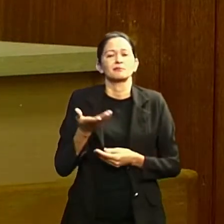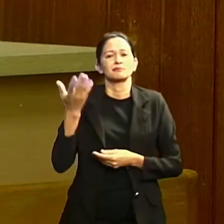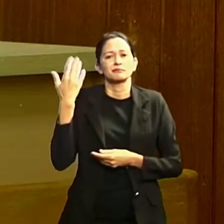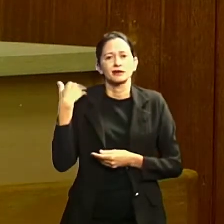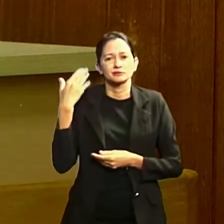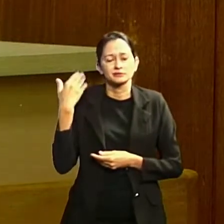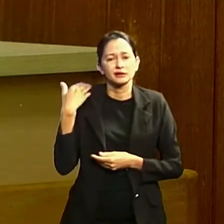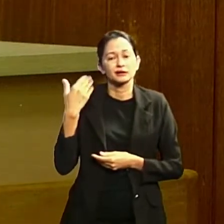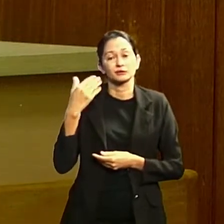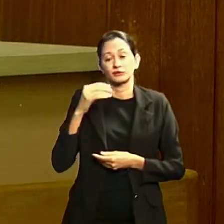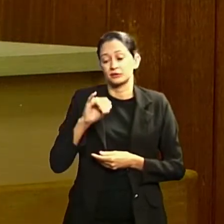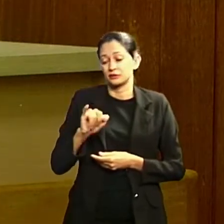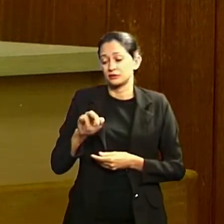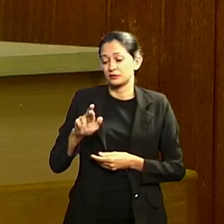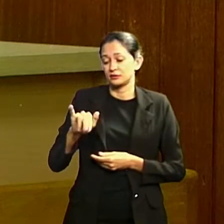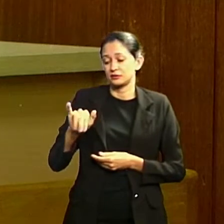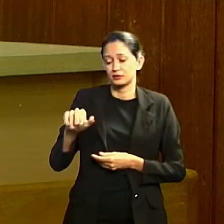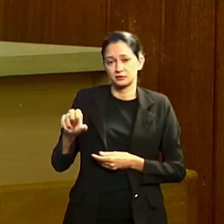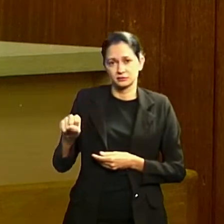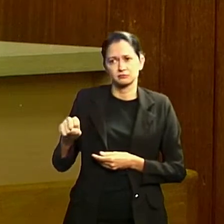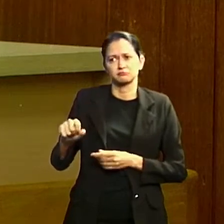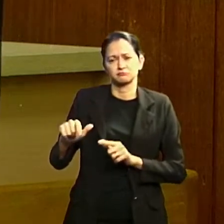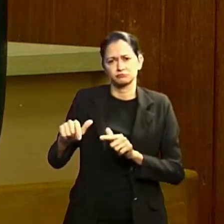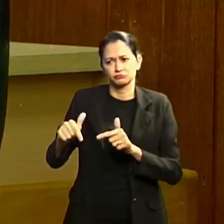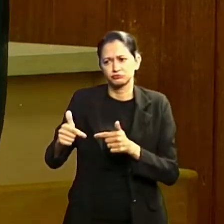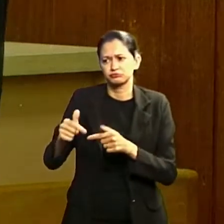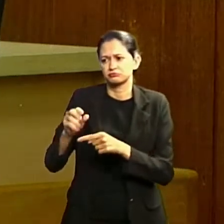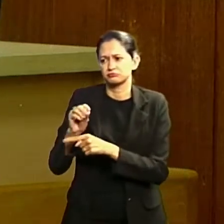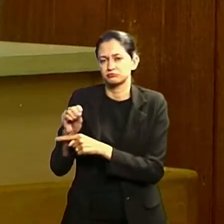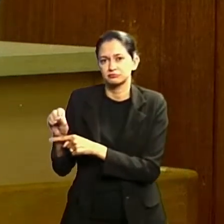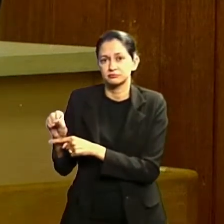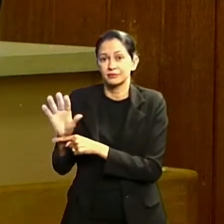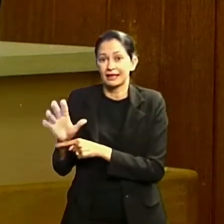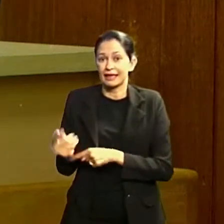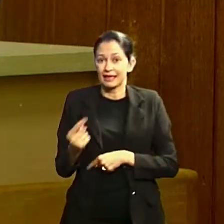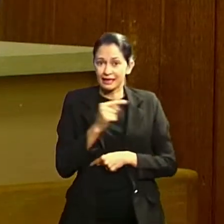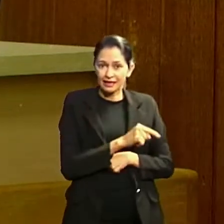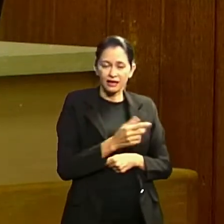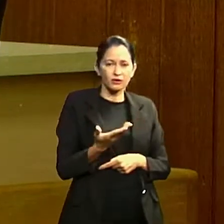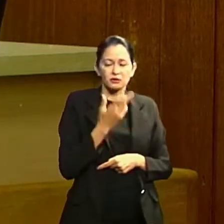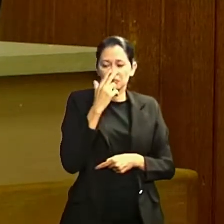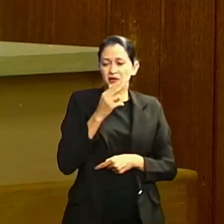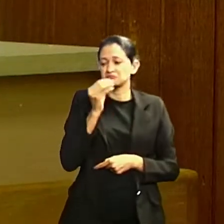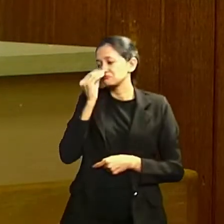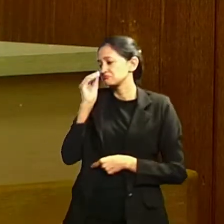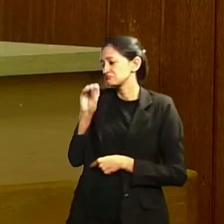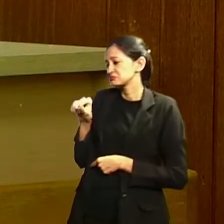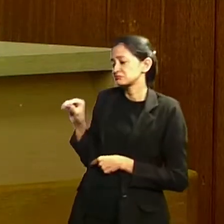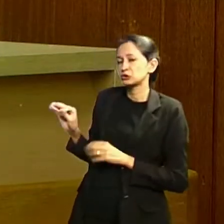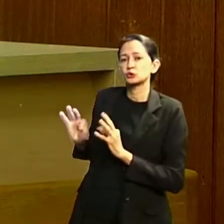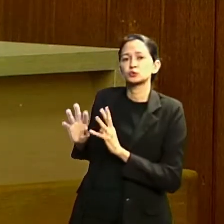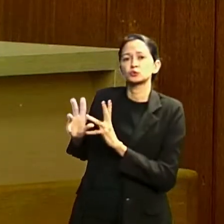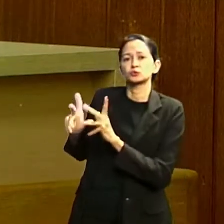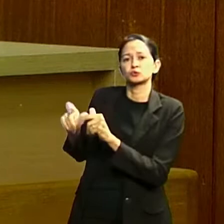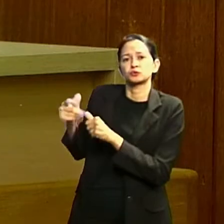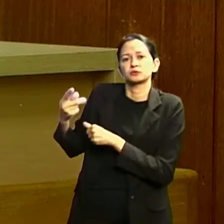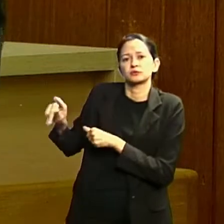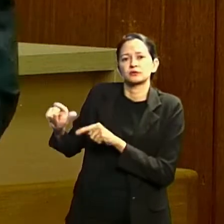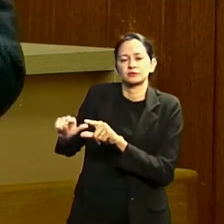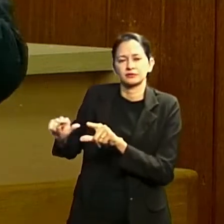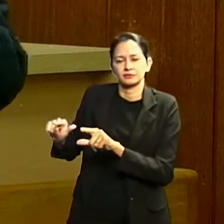Rezende, que essa administração promoveu, porque foi ela que promoveu. Mas, senhor presidente Sandy Júnior, eu estou